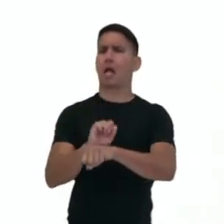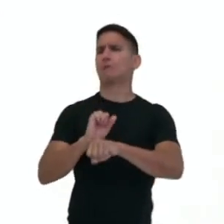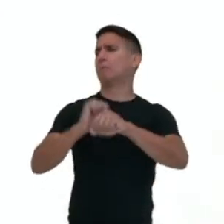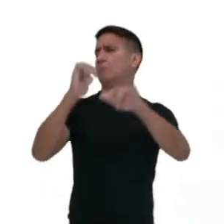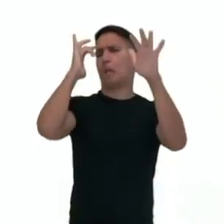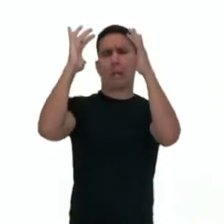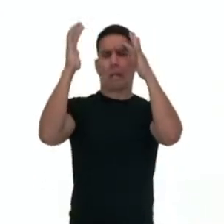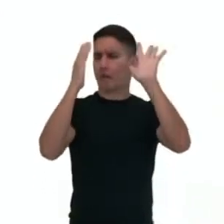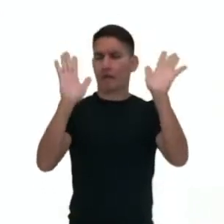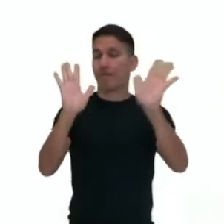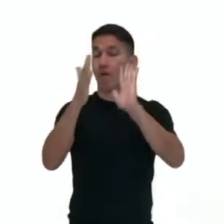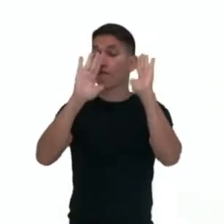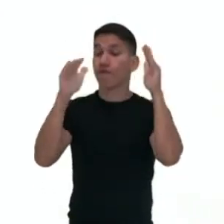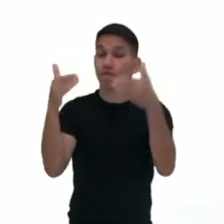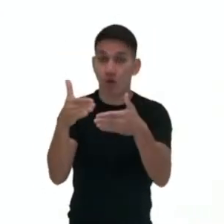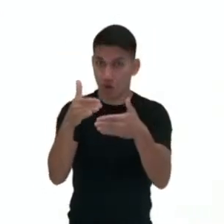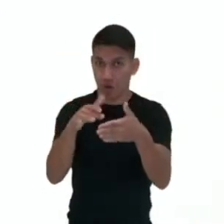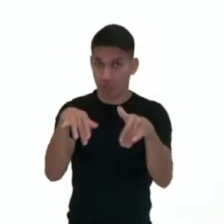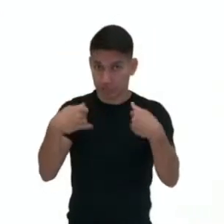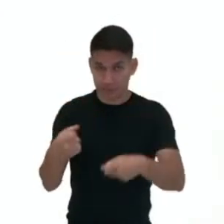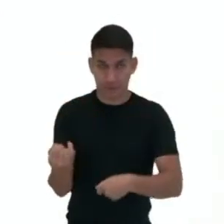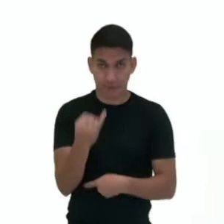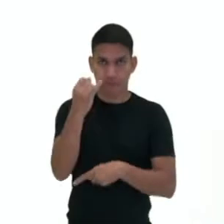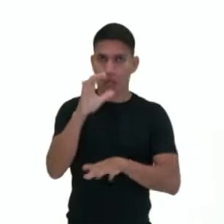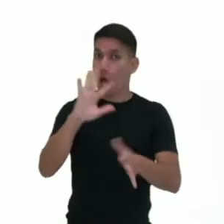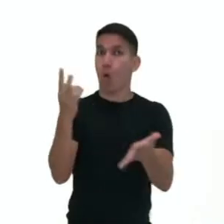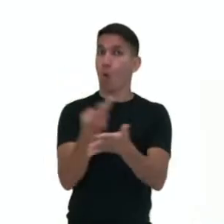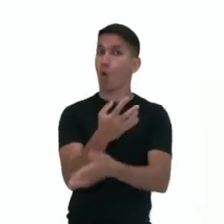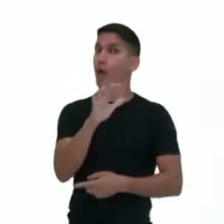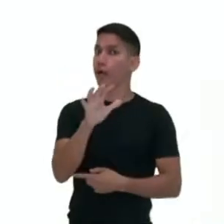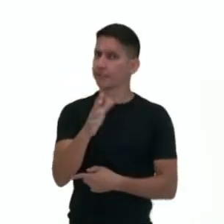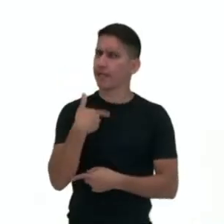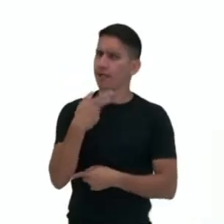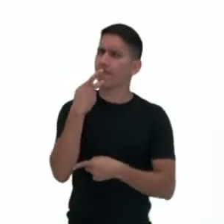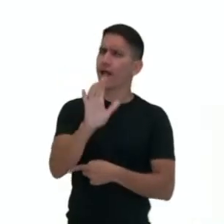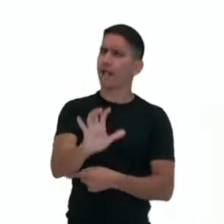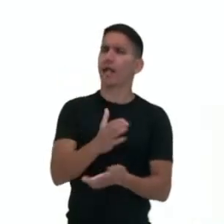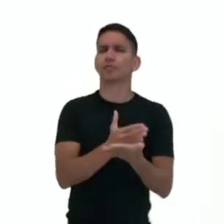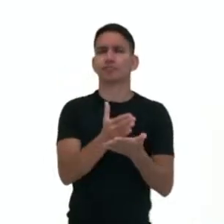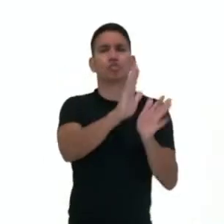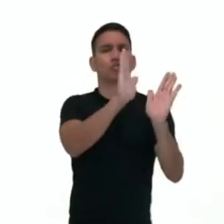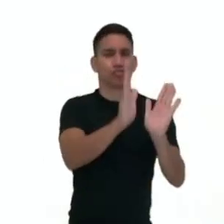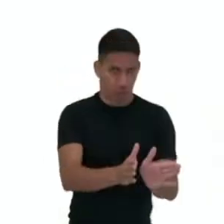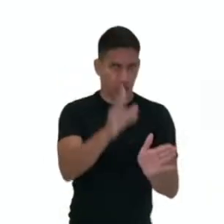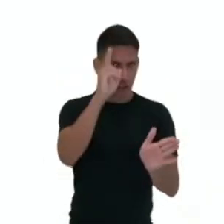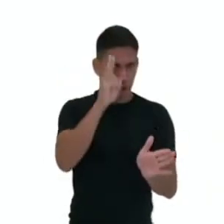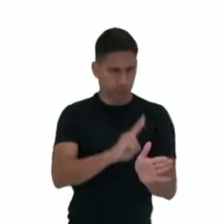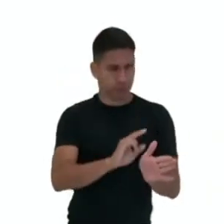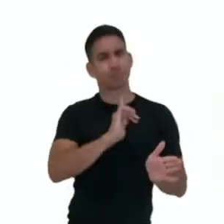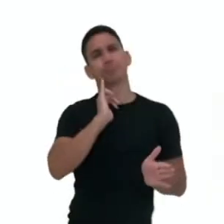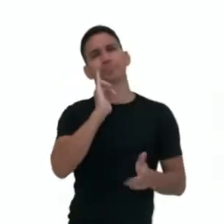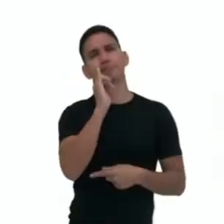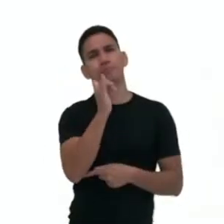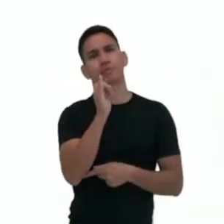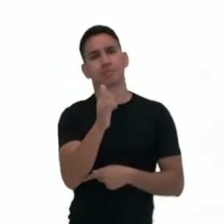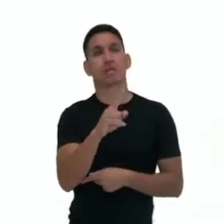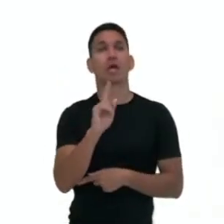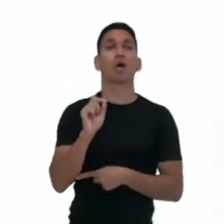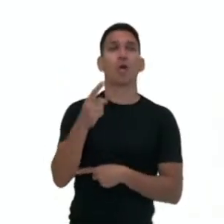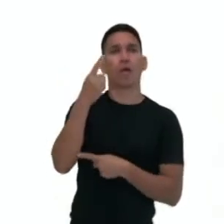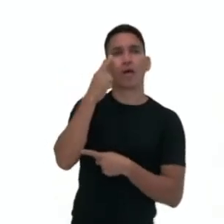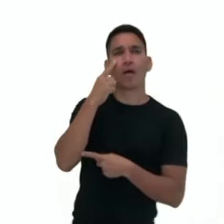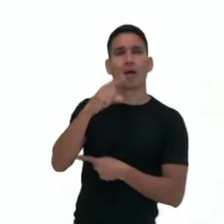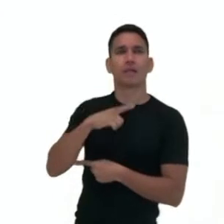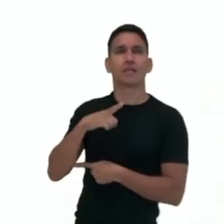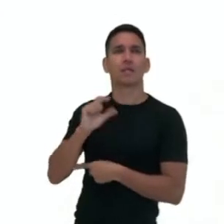e vamos ao que importa. A coisa foi assim, como eu tinha começado a lhes contar. Ia um piazinho,